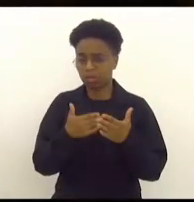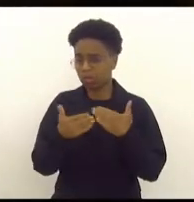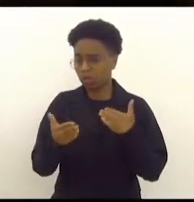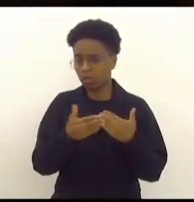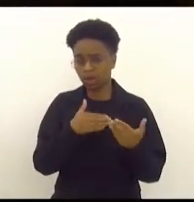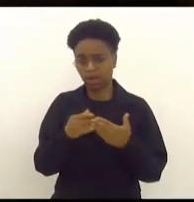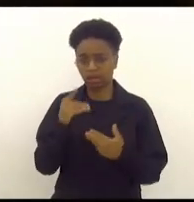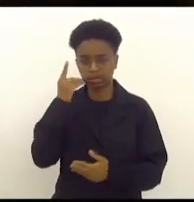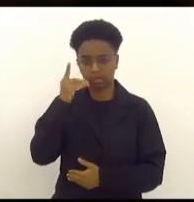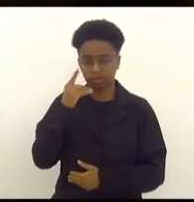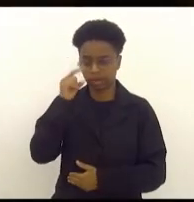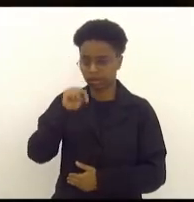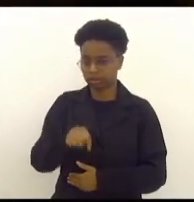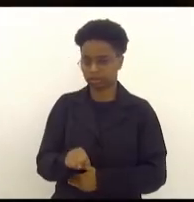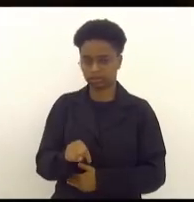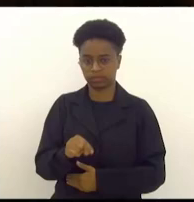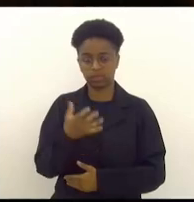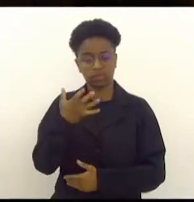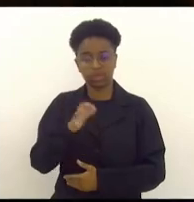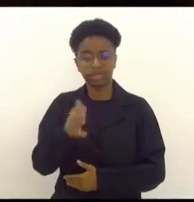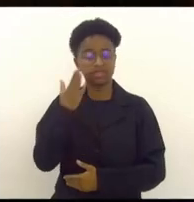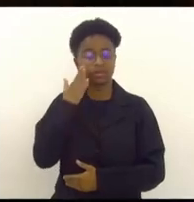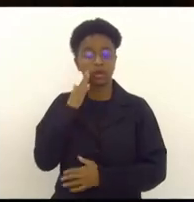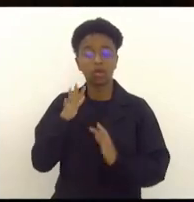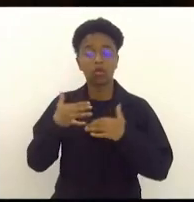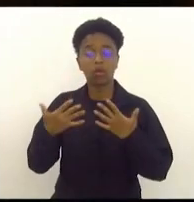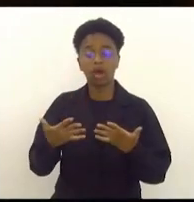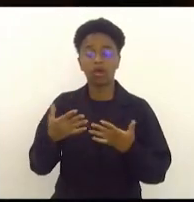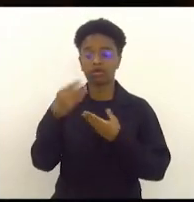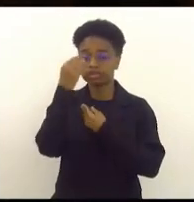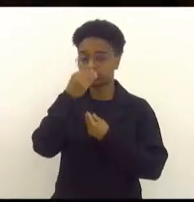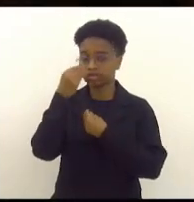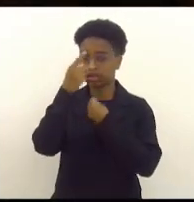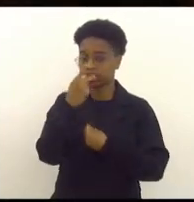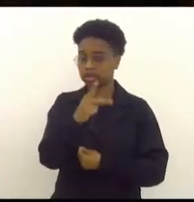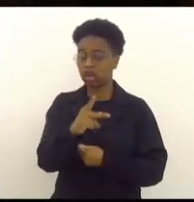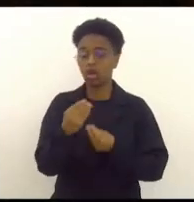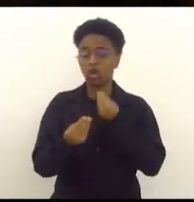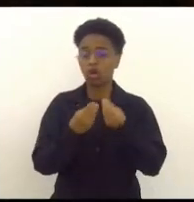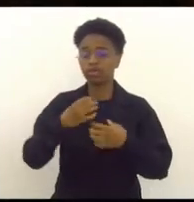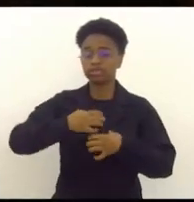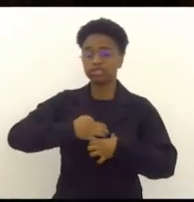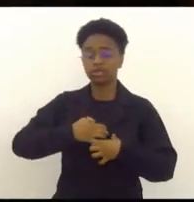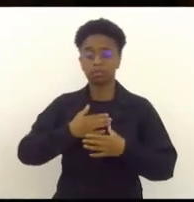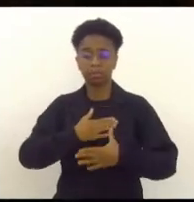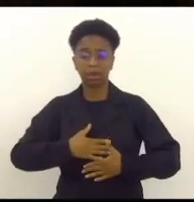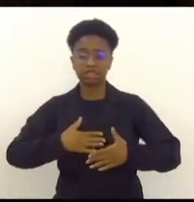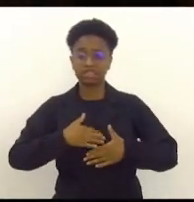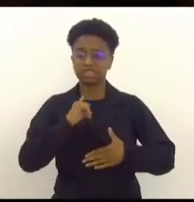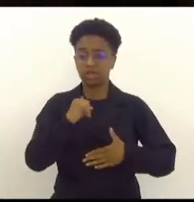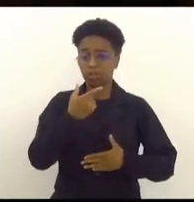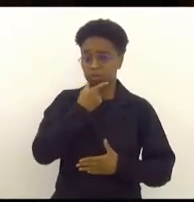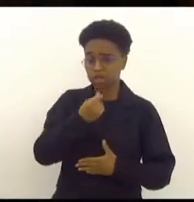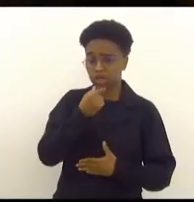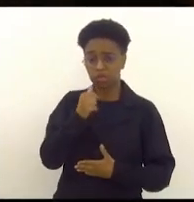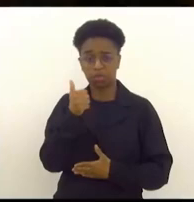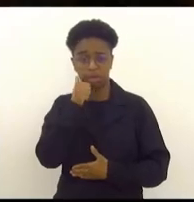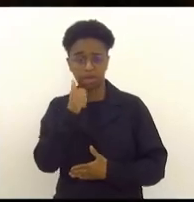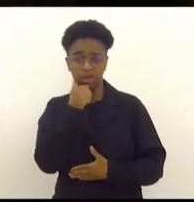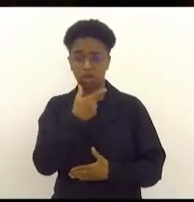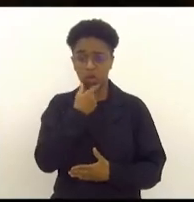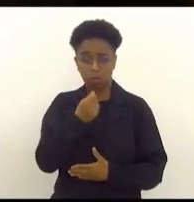outro Deputado nessa casa qual é a Sexualidade do prefeito como ele tem prazer ser como meninos com meninas com meninos e meninas